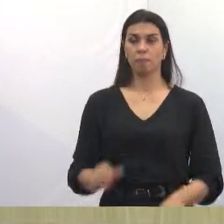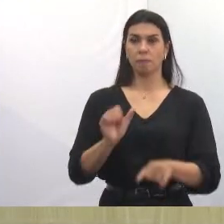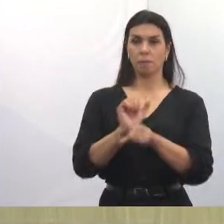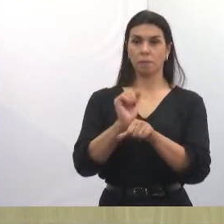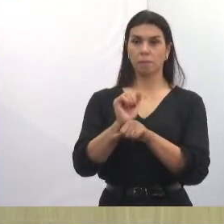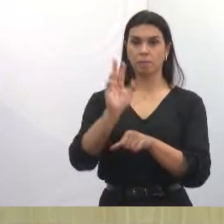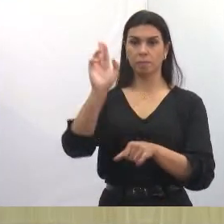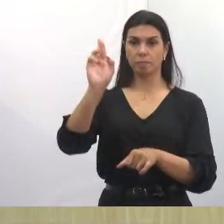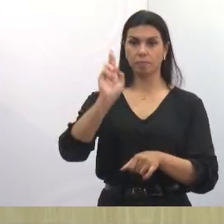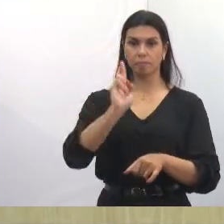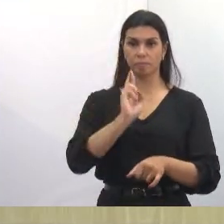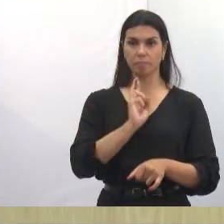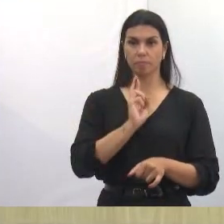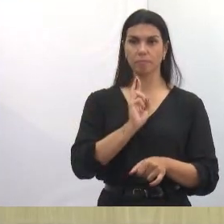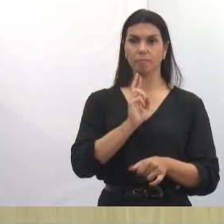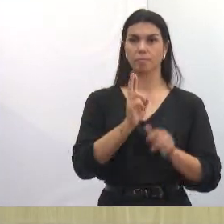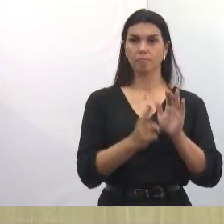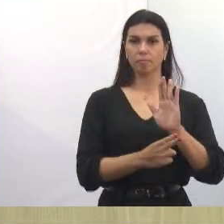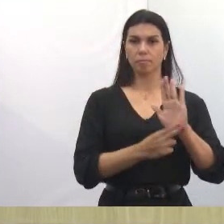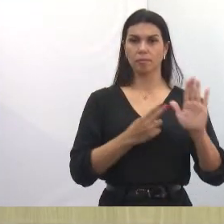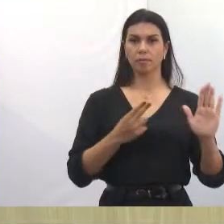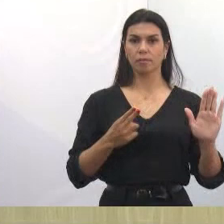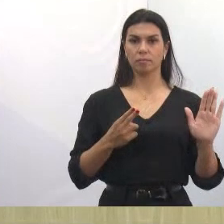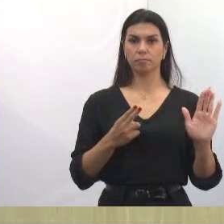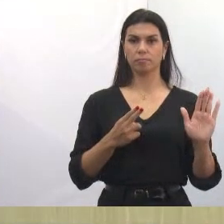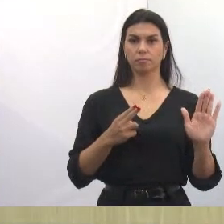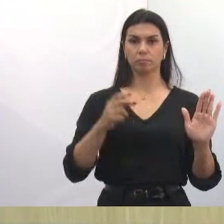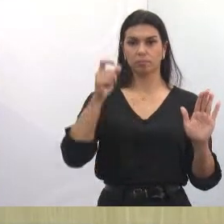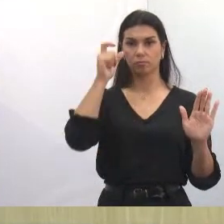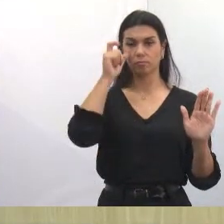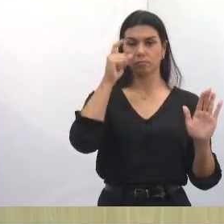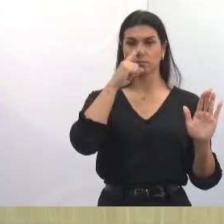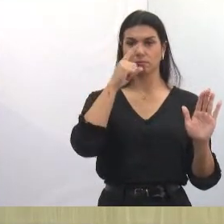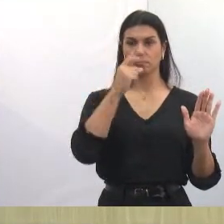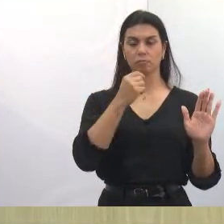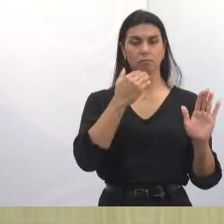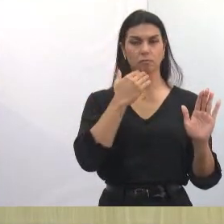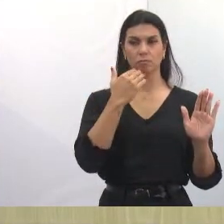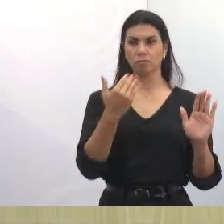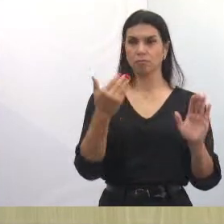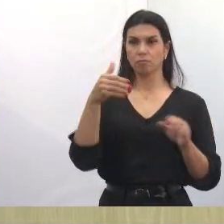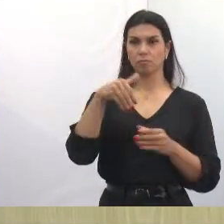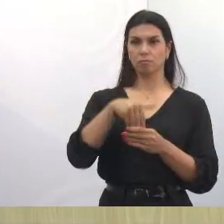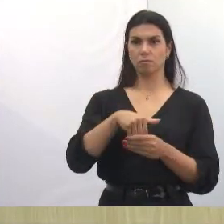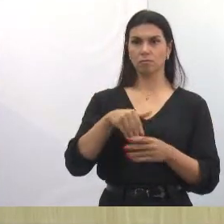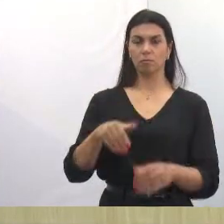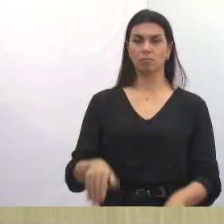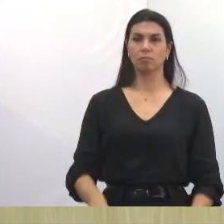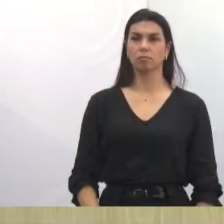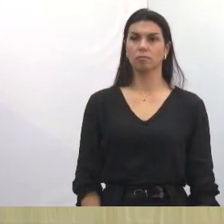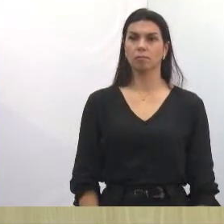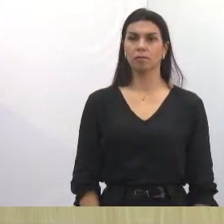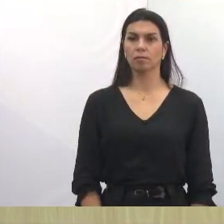da manifestação, a autoria vereador Abner Rosa, não foi pedido